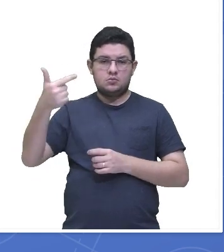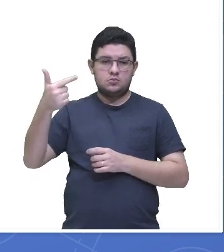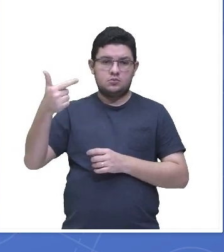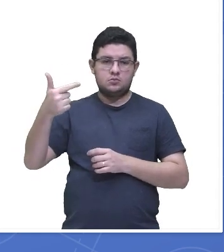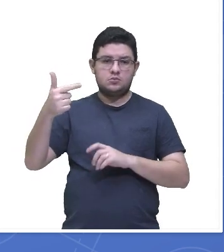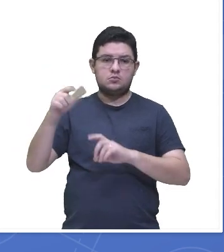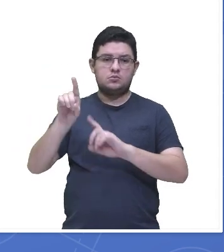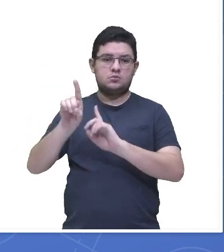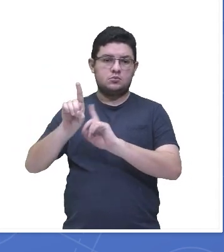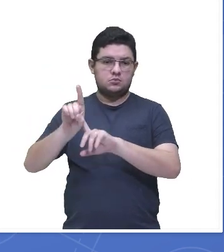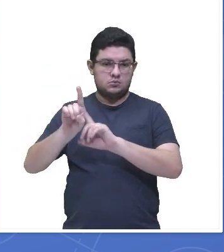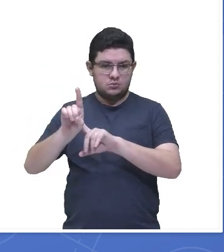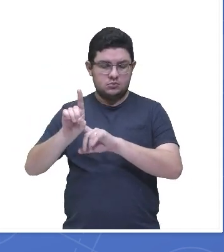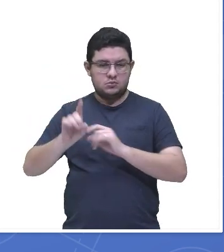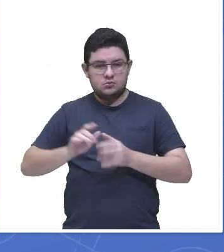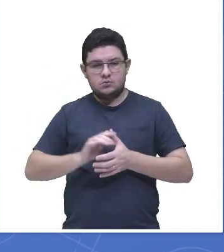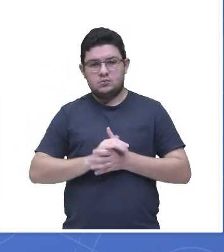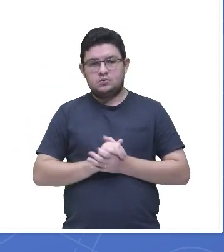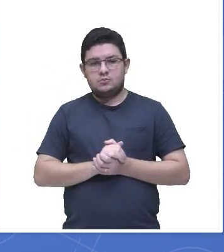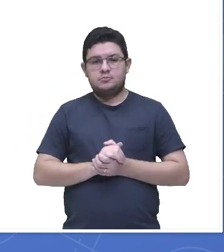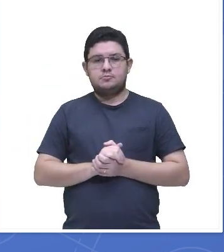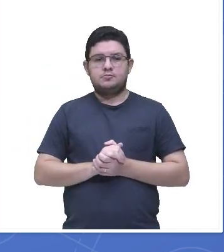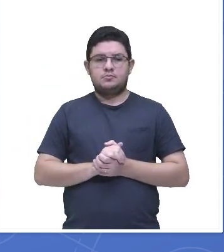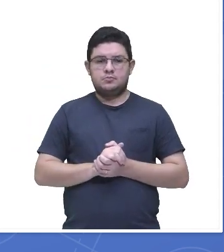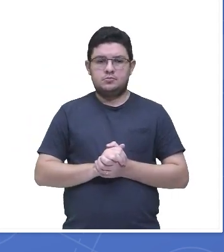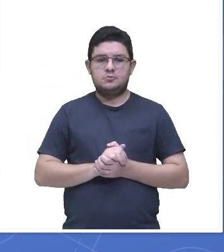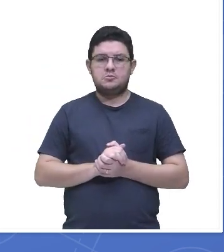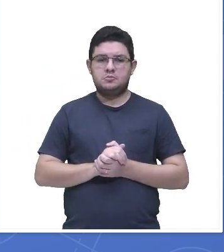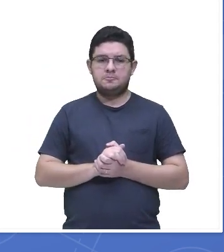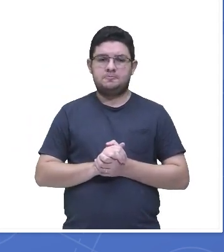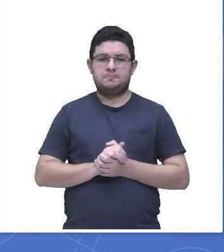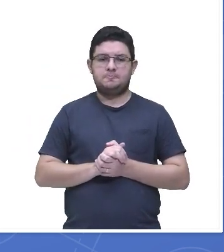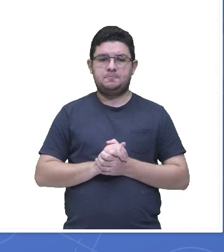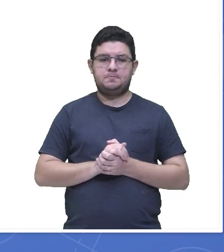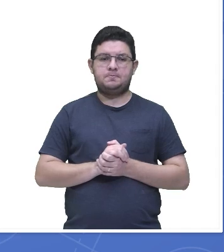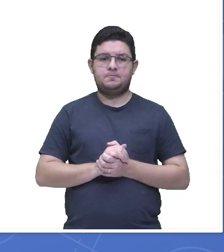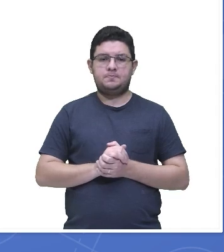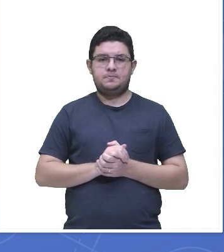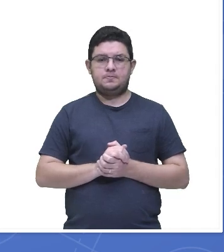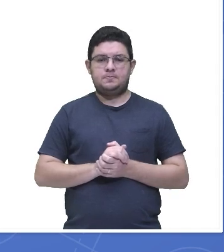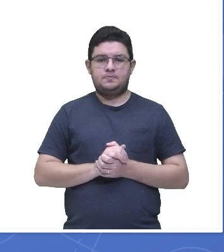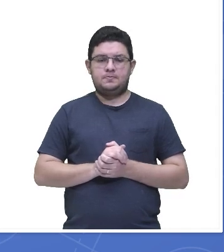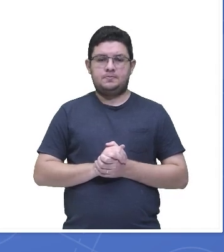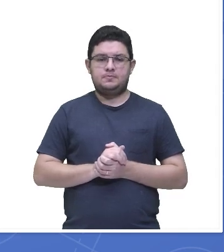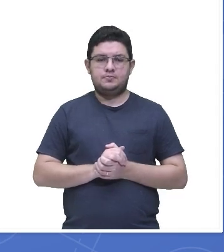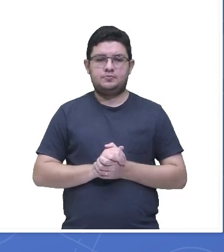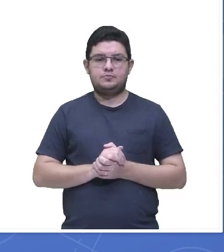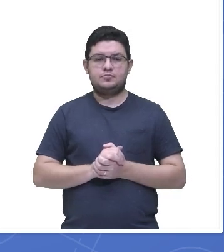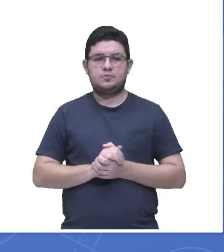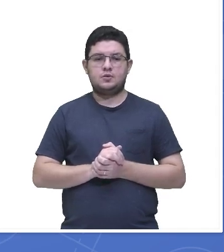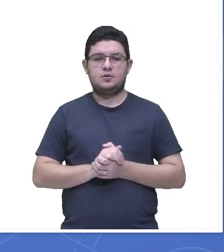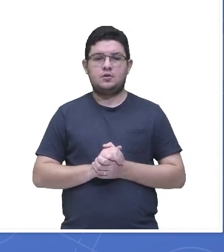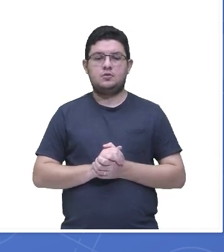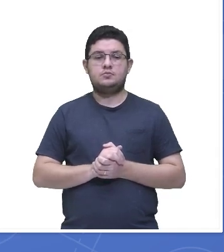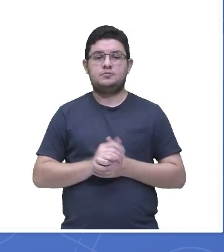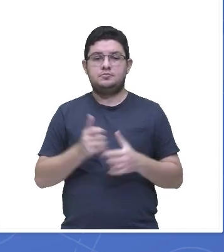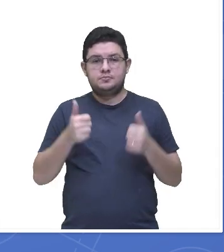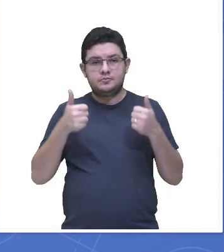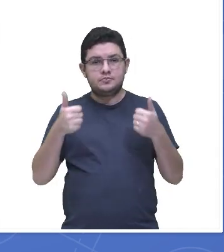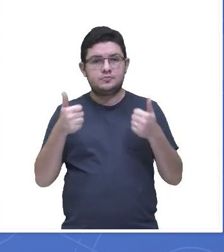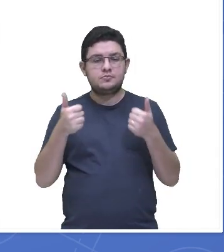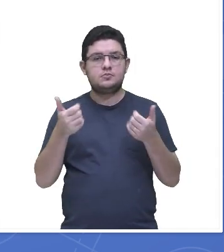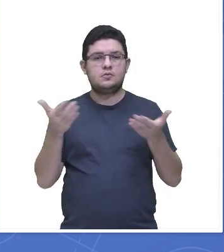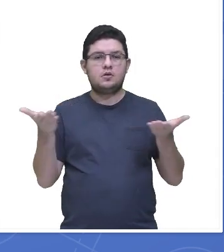Lussa Elis, né? Lussa L, eu acho que é, né? Respondendo aí também as questões. Bem, pessoal, vamos